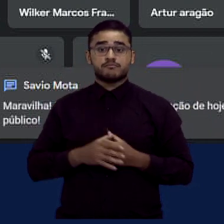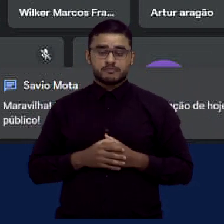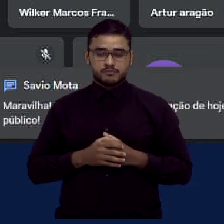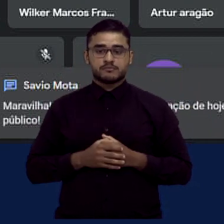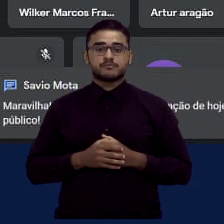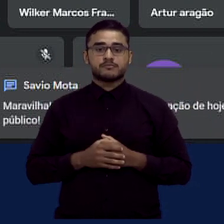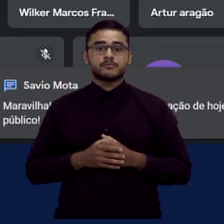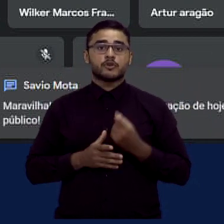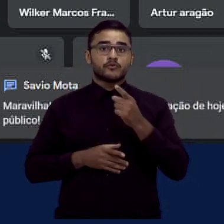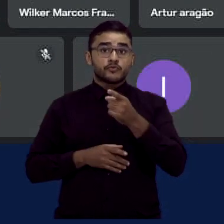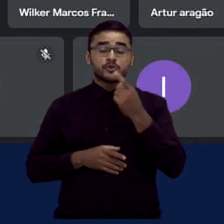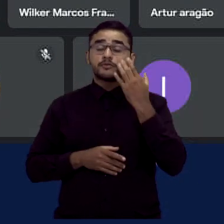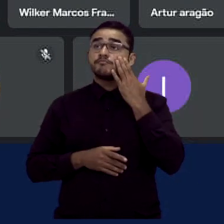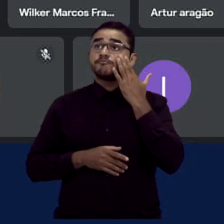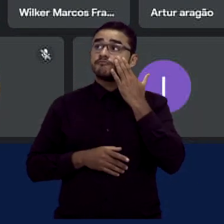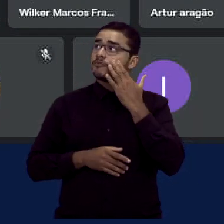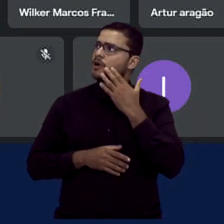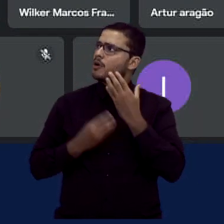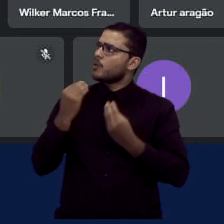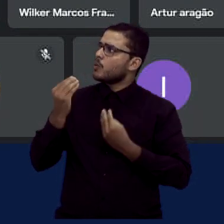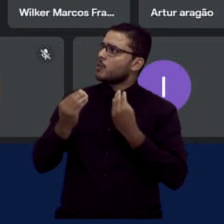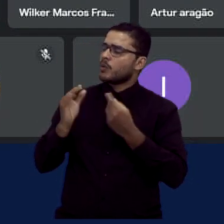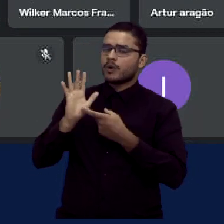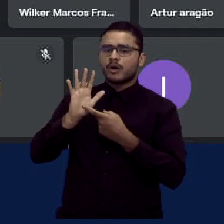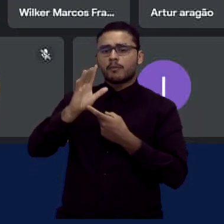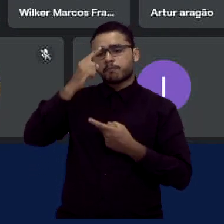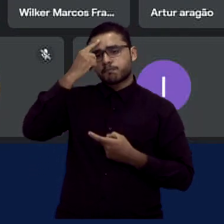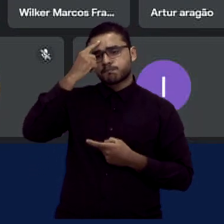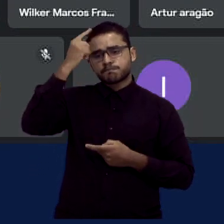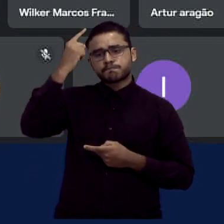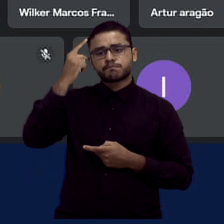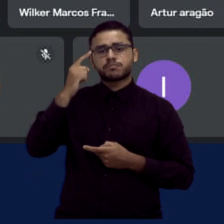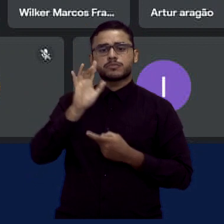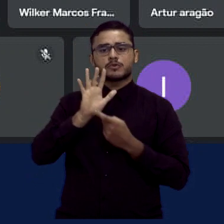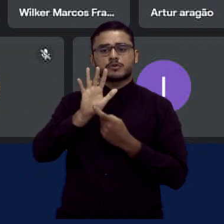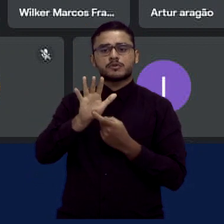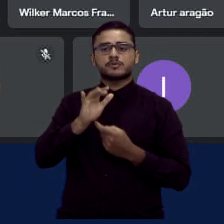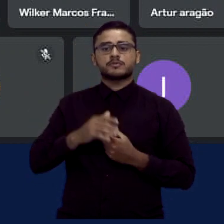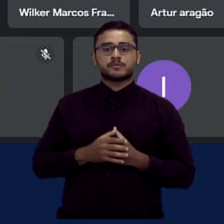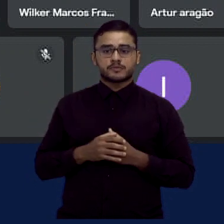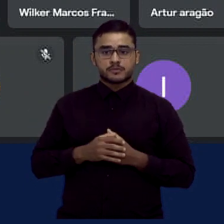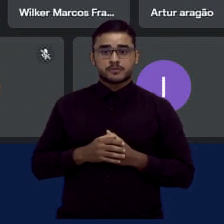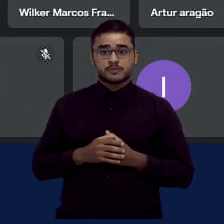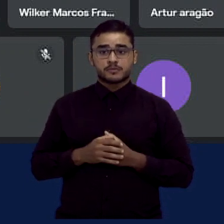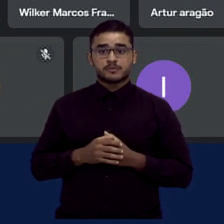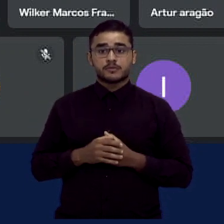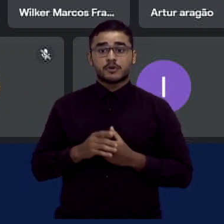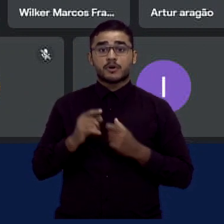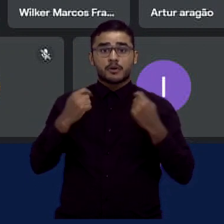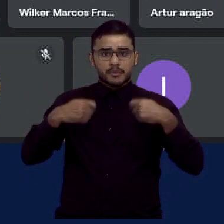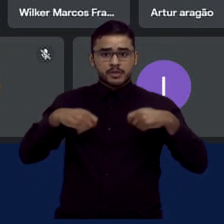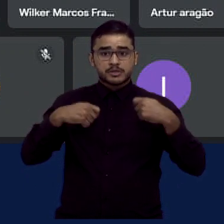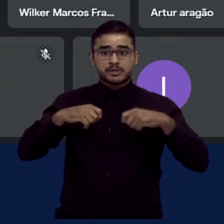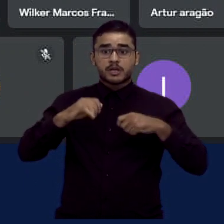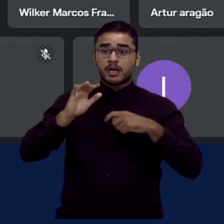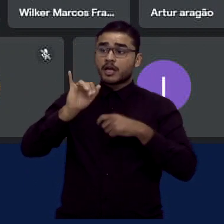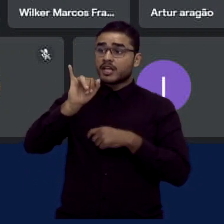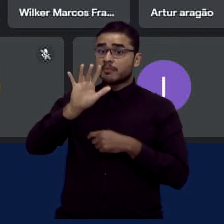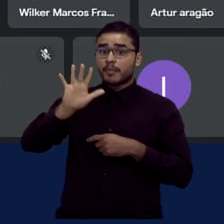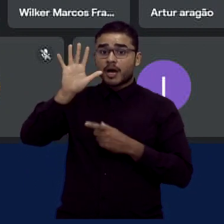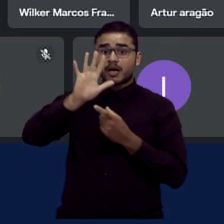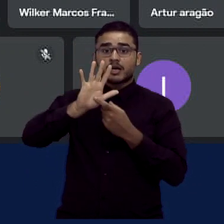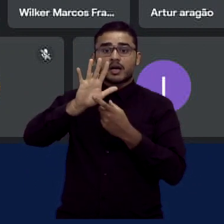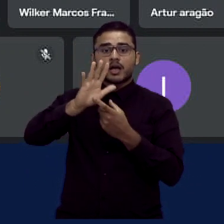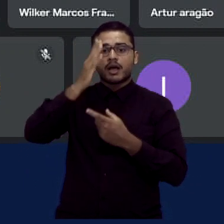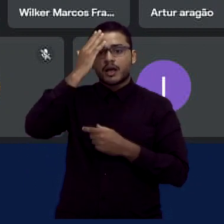para poder apresentar de alguma maneira uma ideia. É aquela história, você entendeu o que é que eu desenho? Muitas vezes o quadrinho